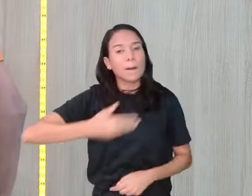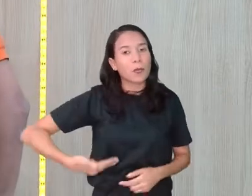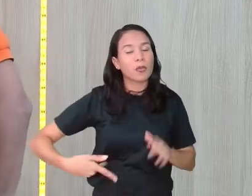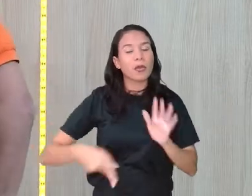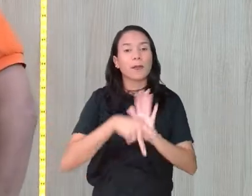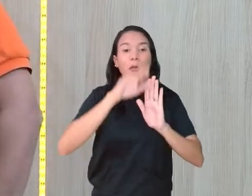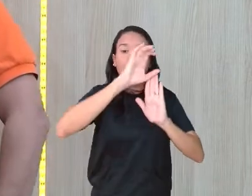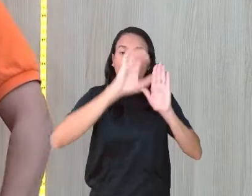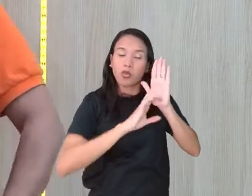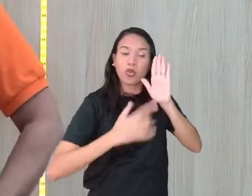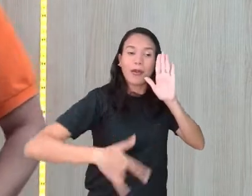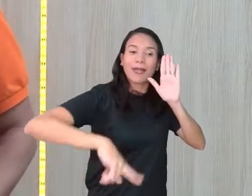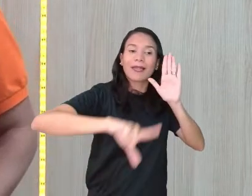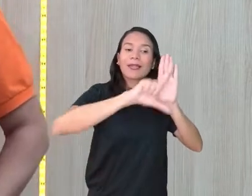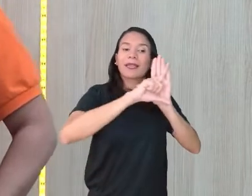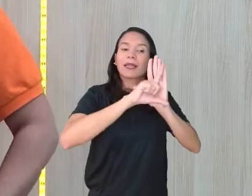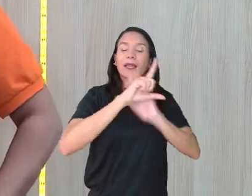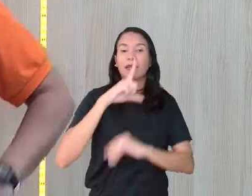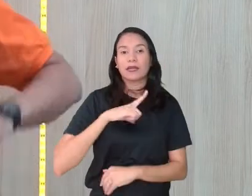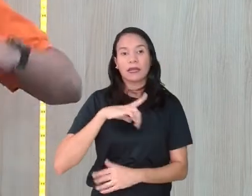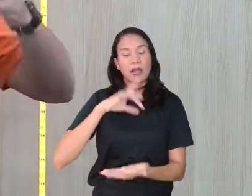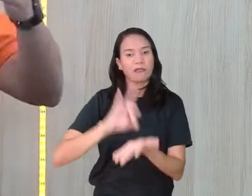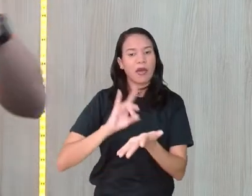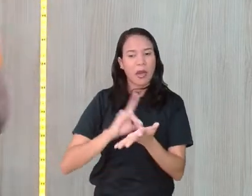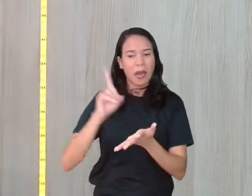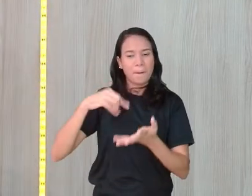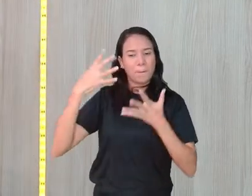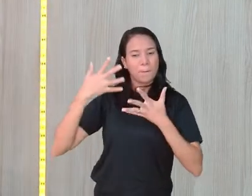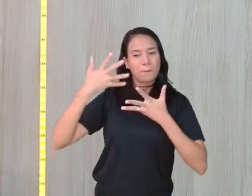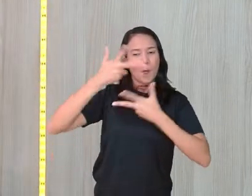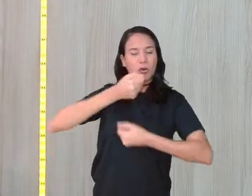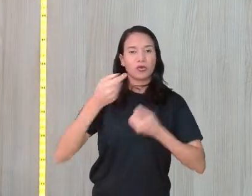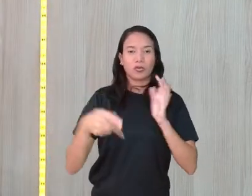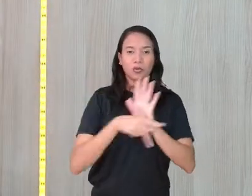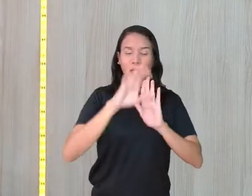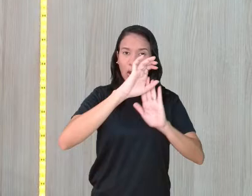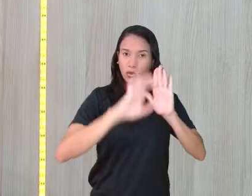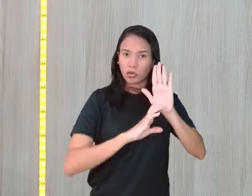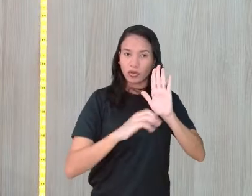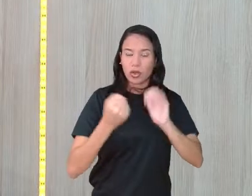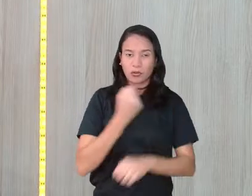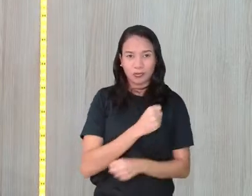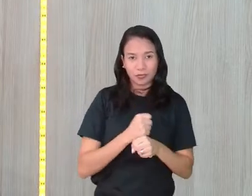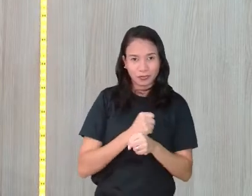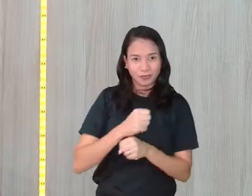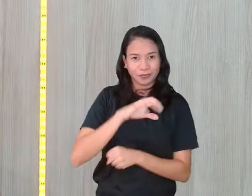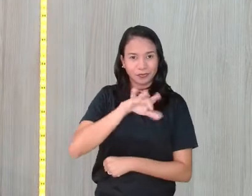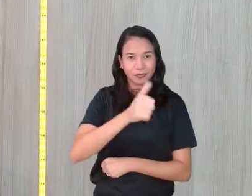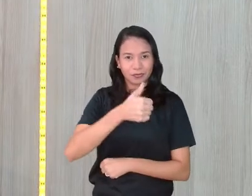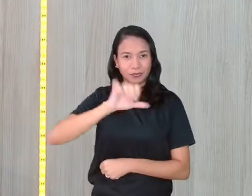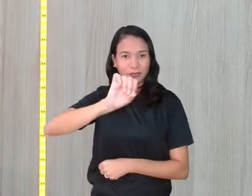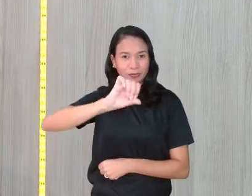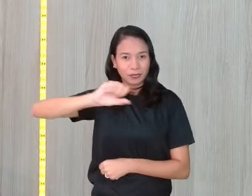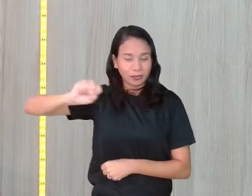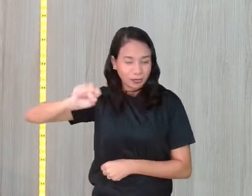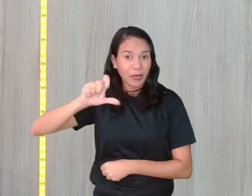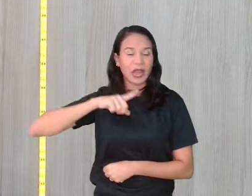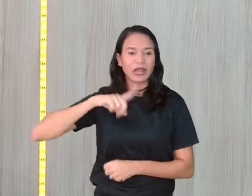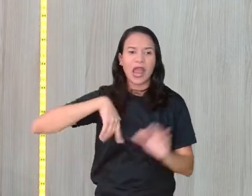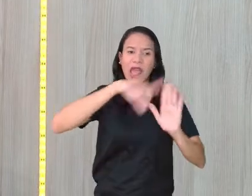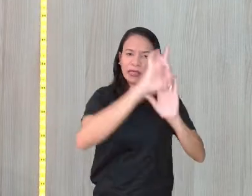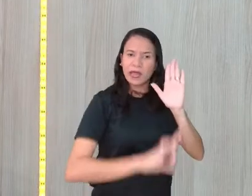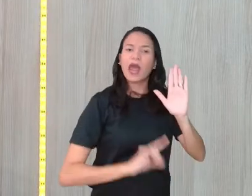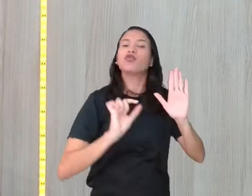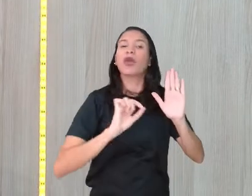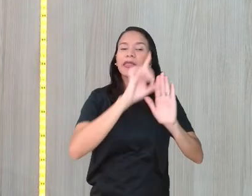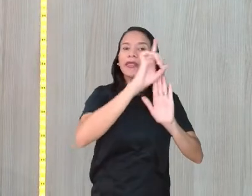Constituição, ela tem lá, muito bonito, né? A nossa Constituição de 88, vários direitos, né? Direito à vida,